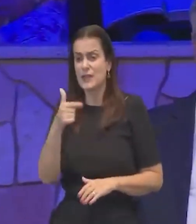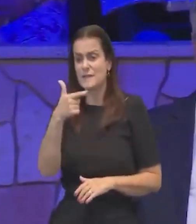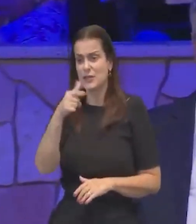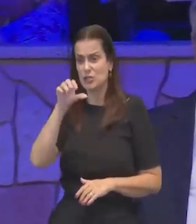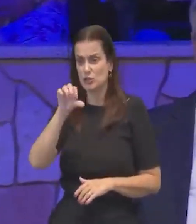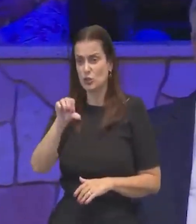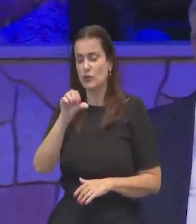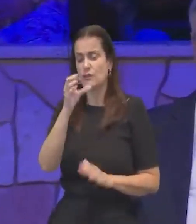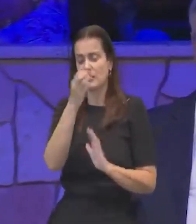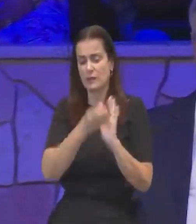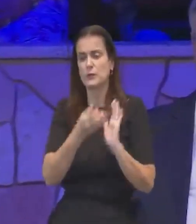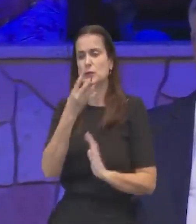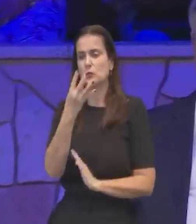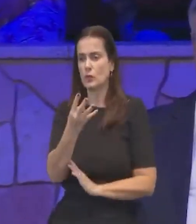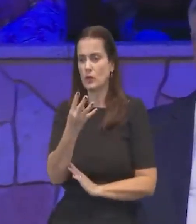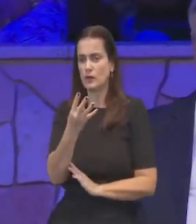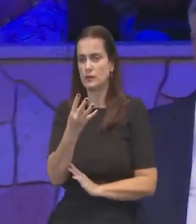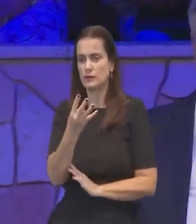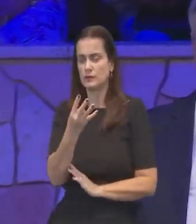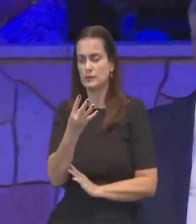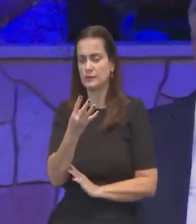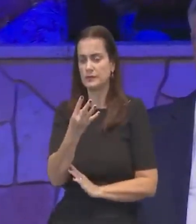capítulo 4.